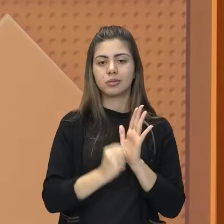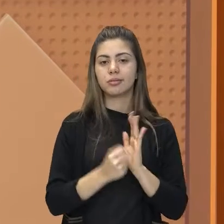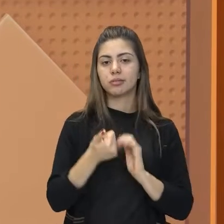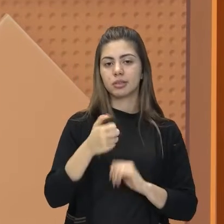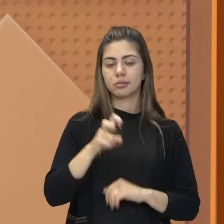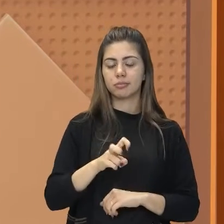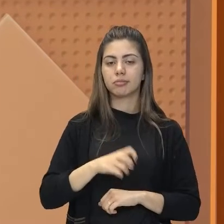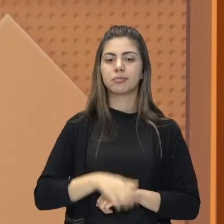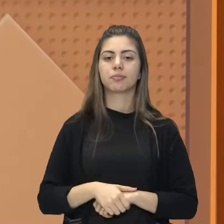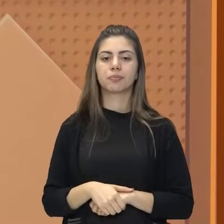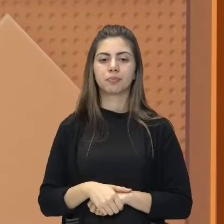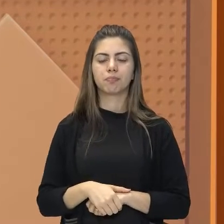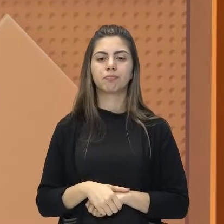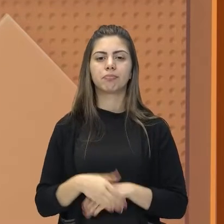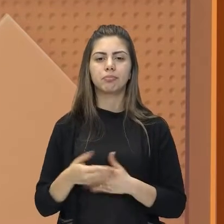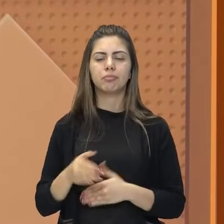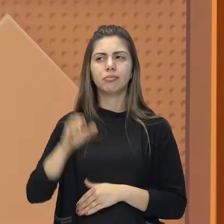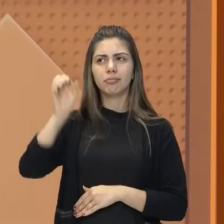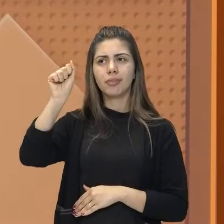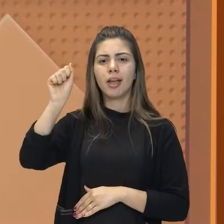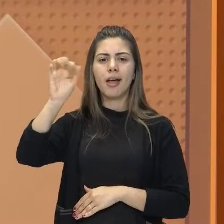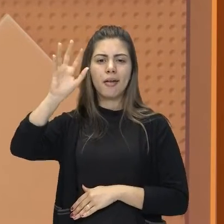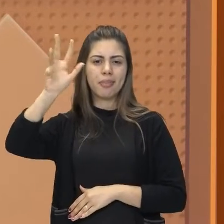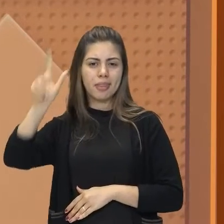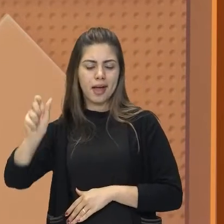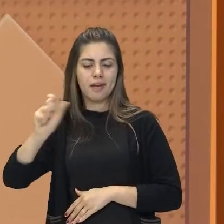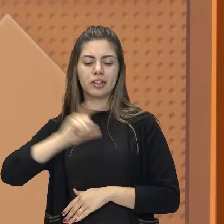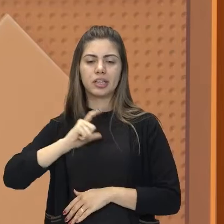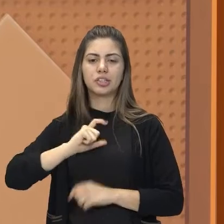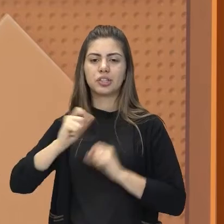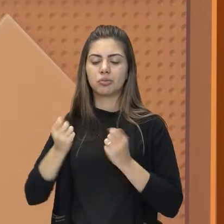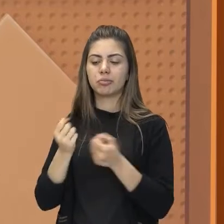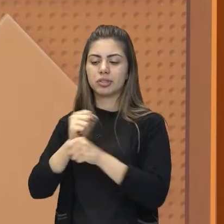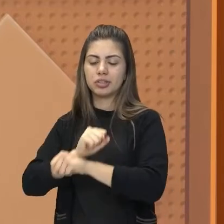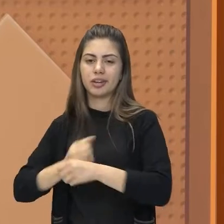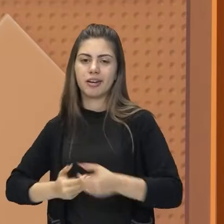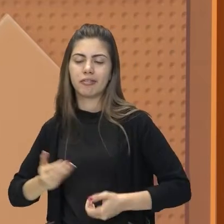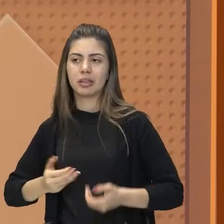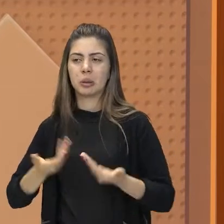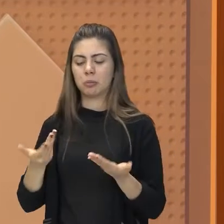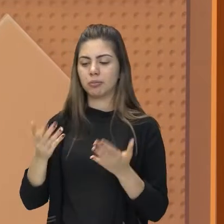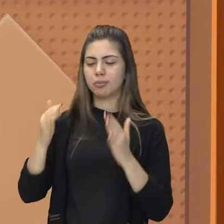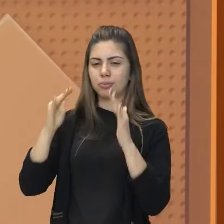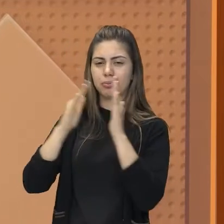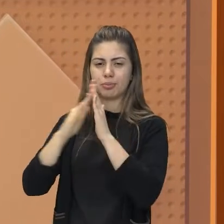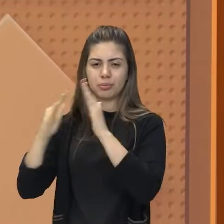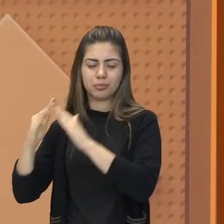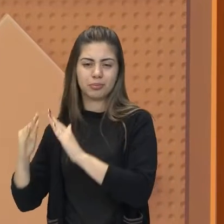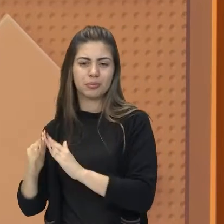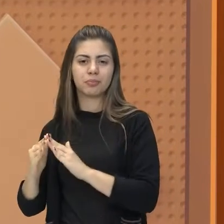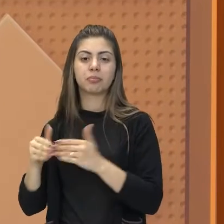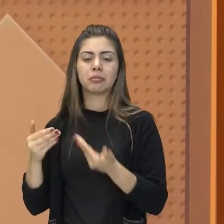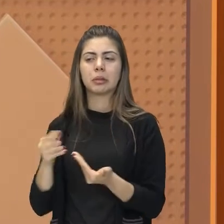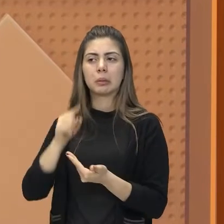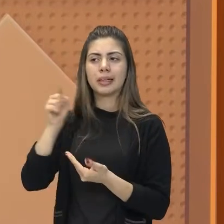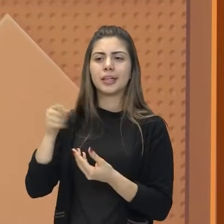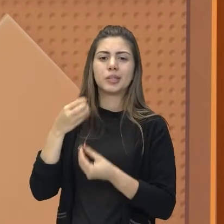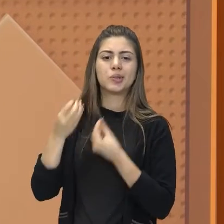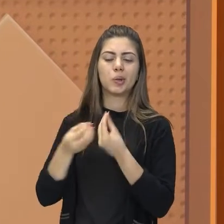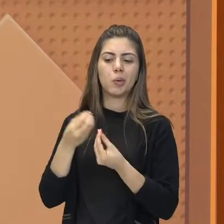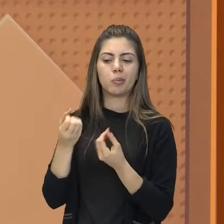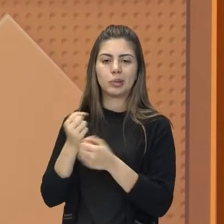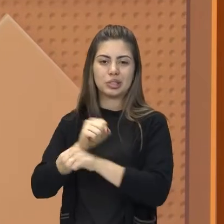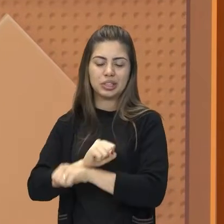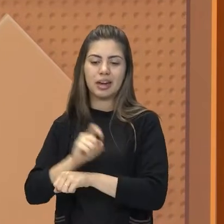XV, certo? Então, na África, havia uma escravidão doméstica, os escravizados, eles eram oriundos